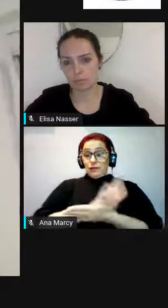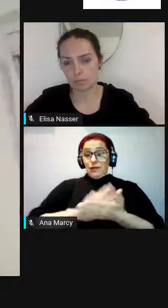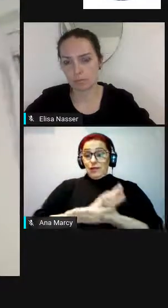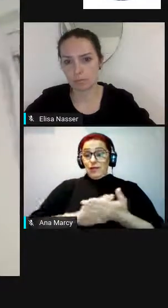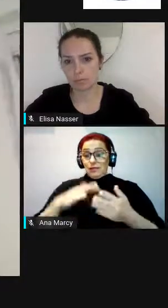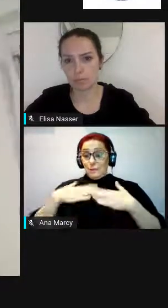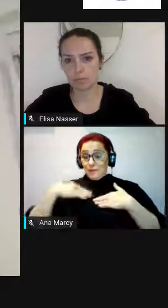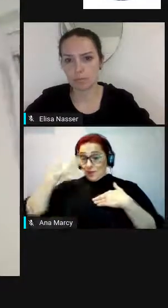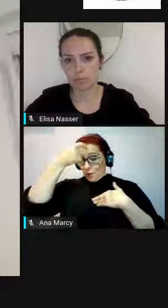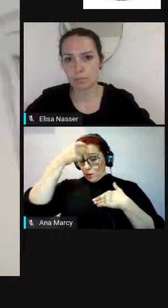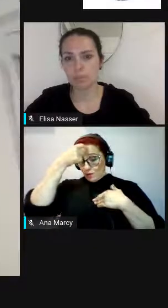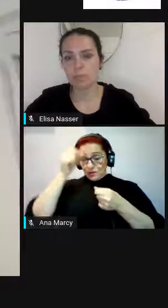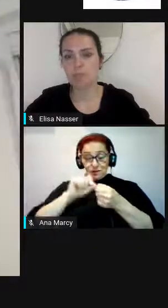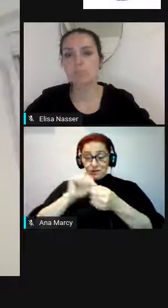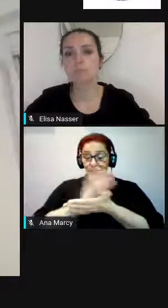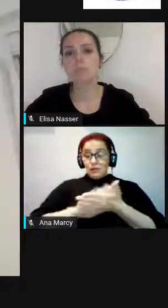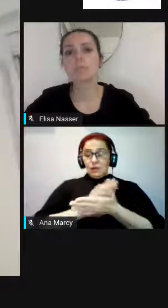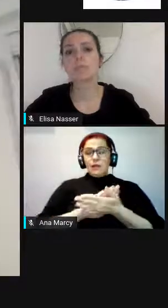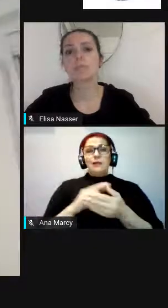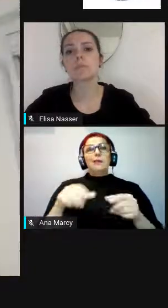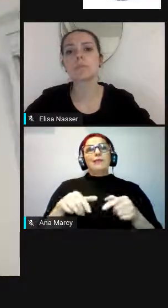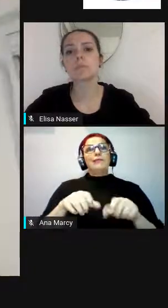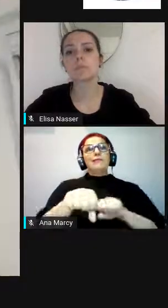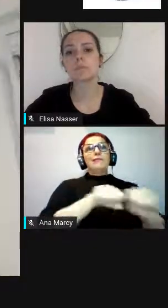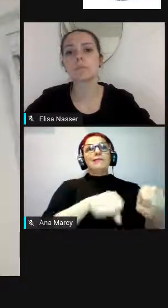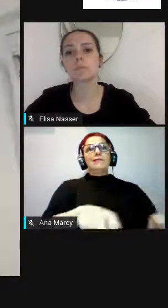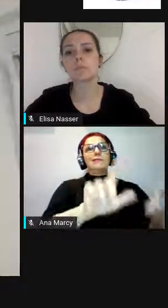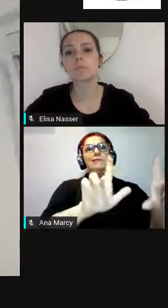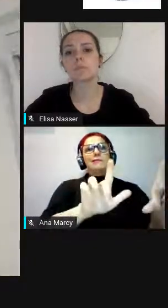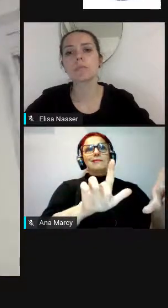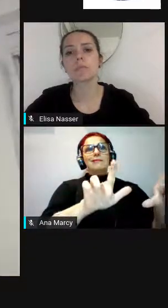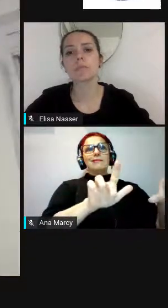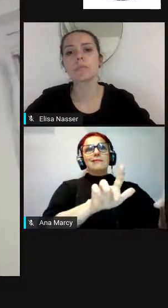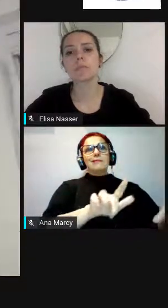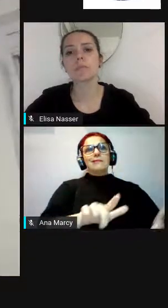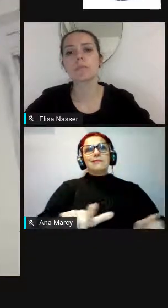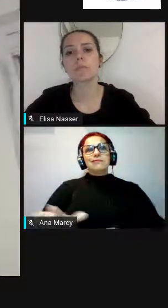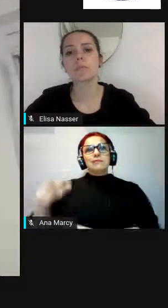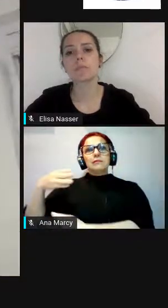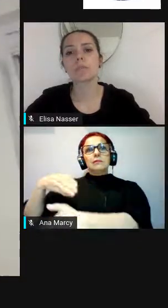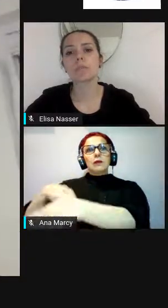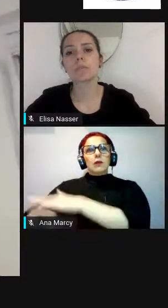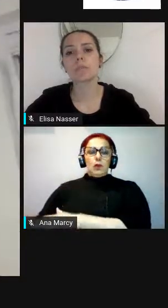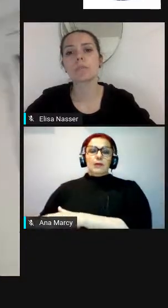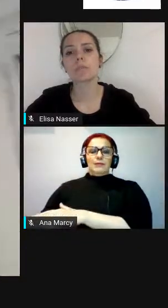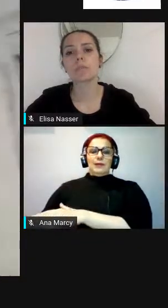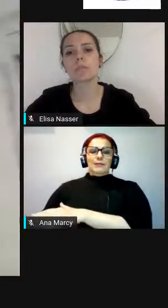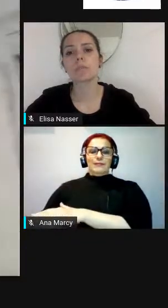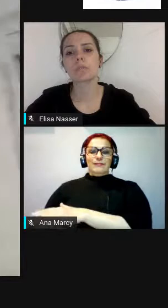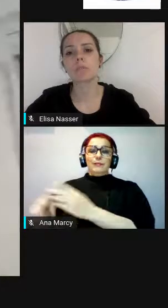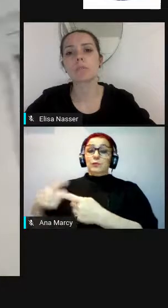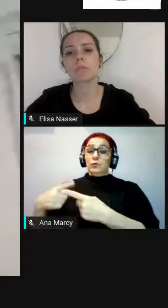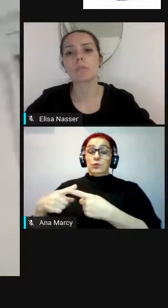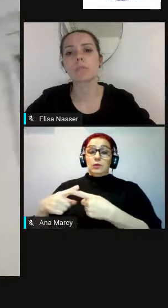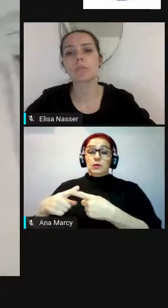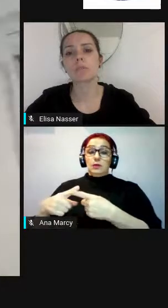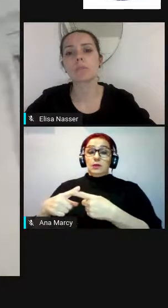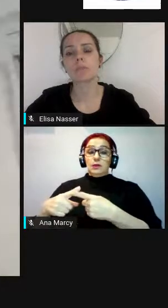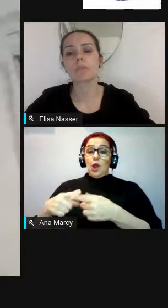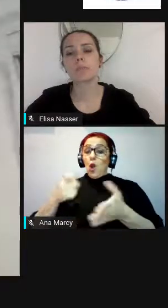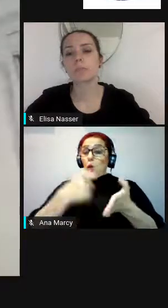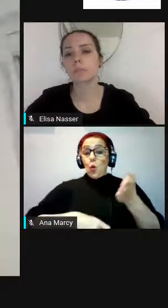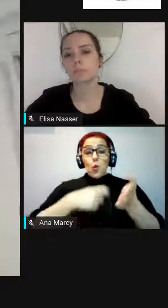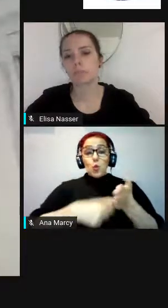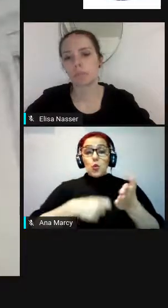a probabilidade da gente colocar o nosso diploma na gaveta é muito alta e não tem muito emprego os concursos de fato são